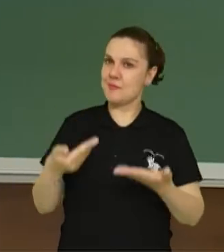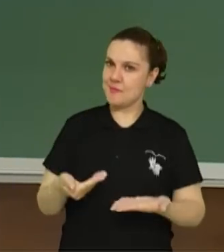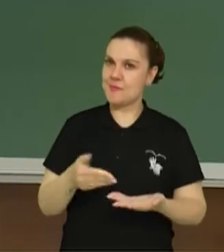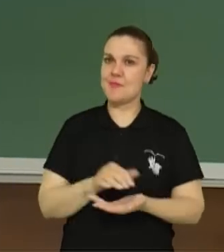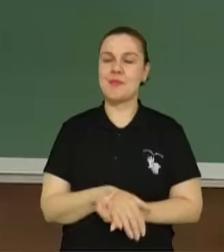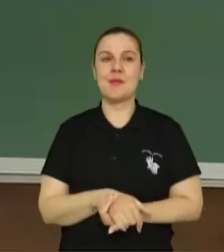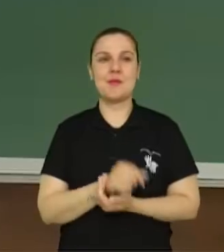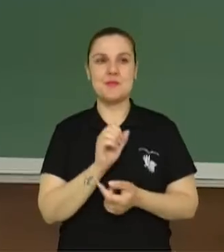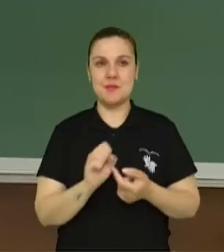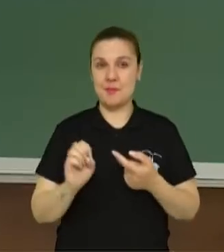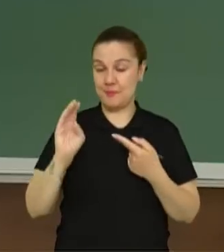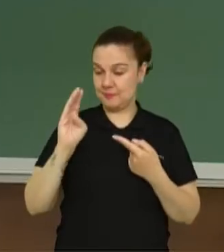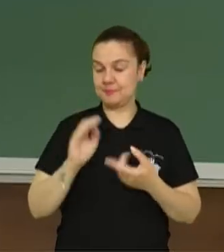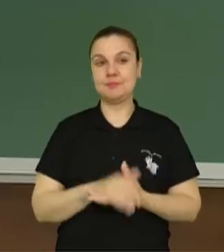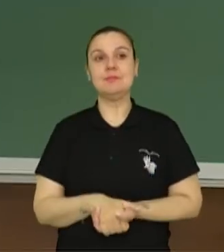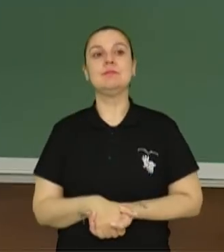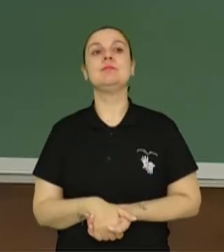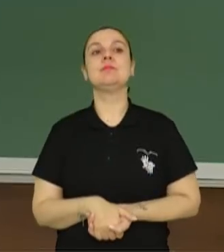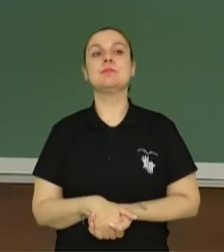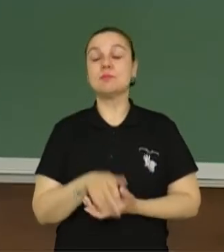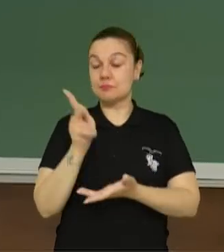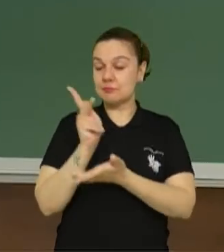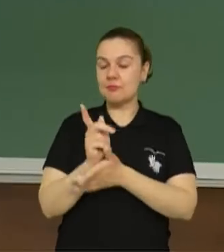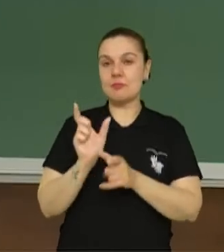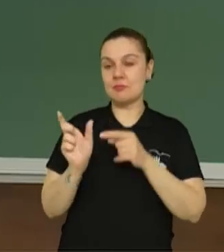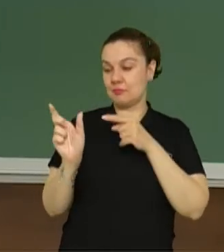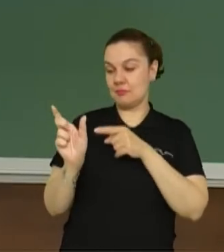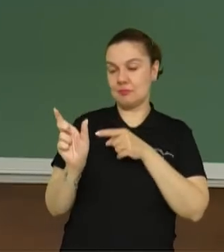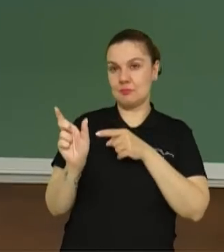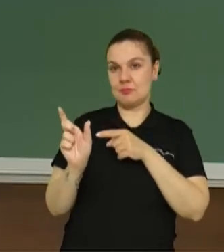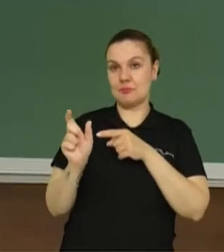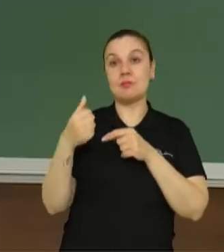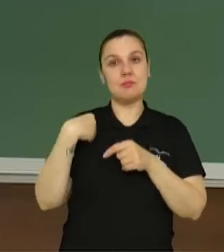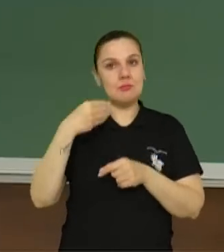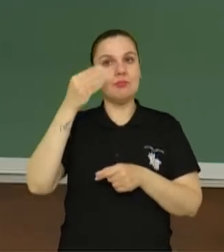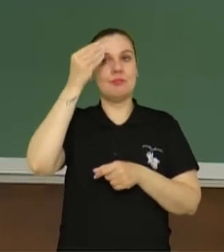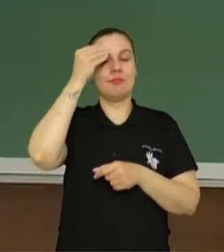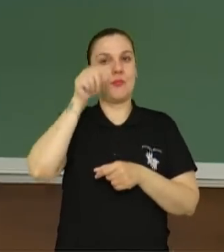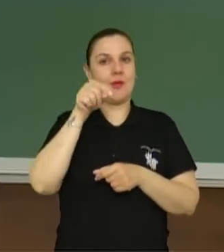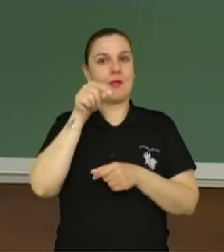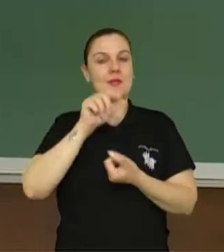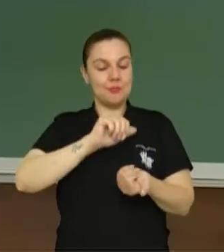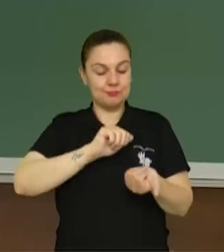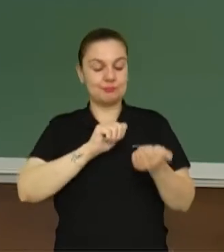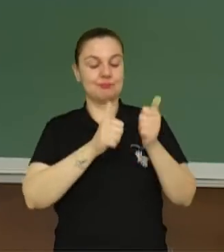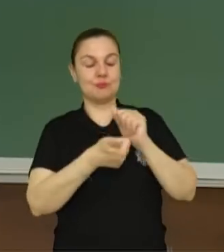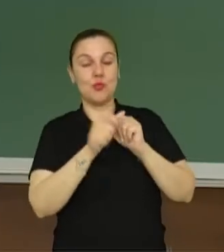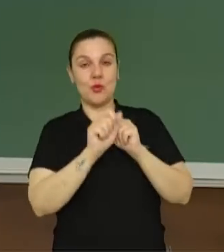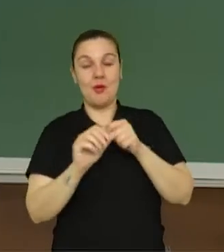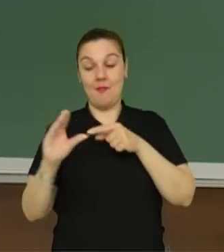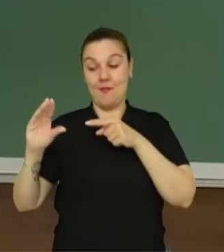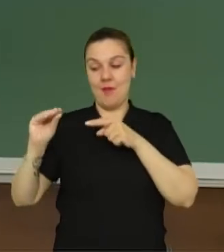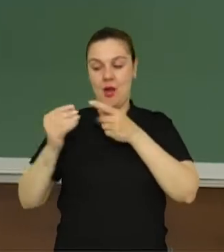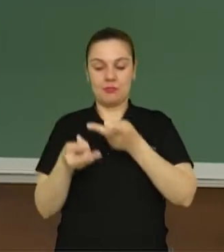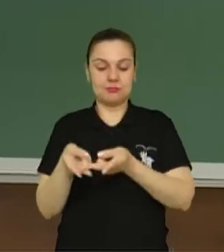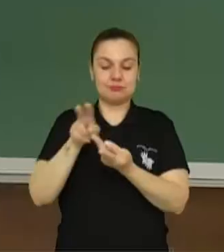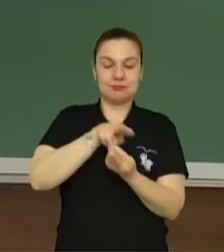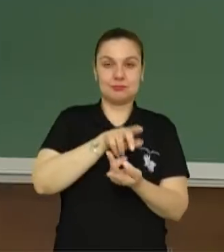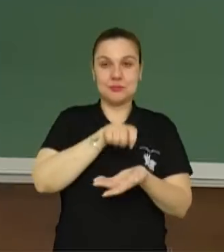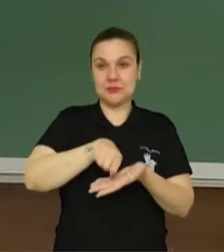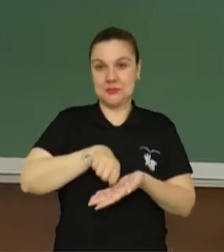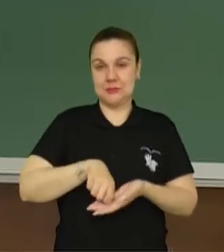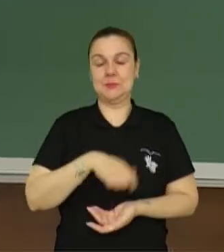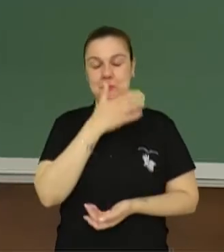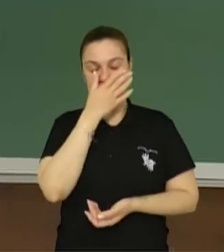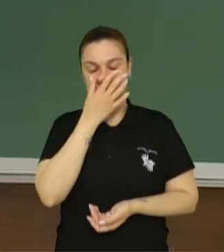você observar. Então, sempre que você ver essa palavrinha presente em algum local, lembre que está falando sobre colocar para a forma escrita